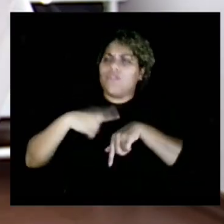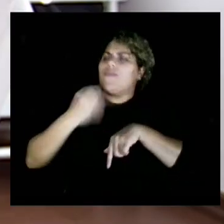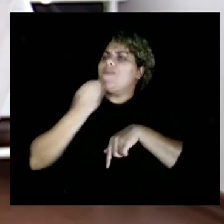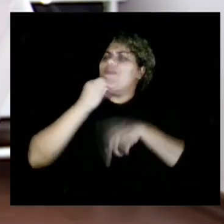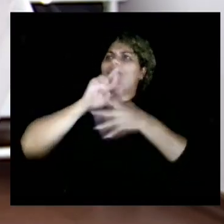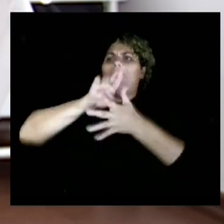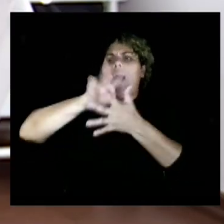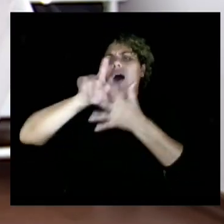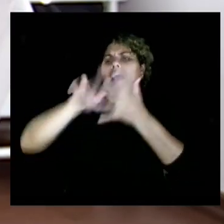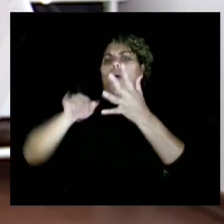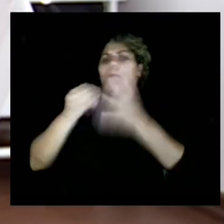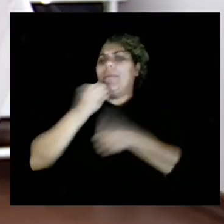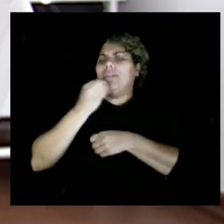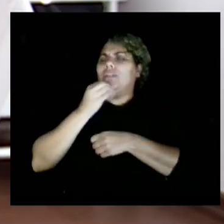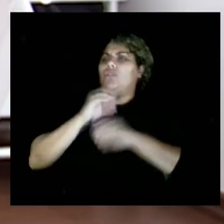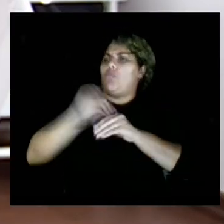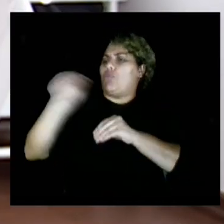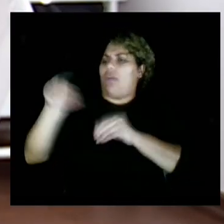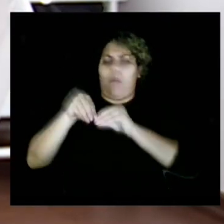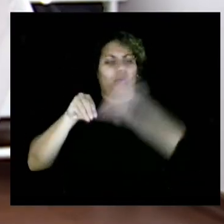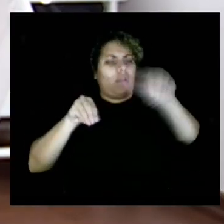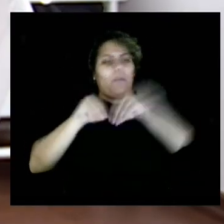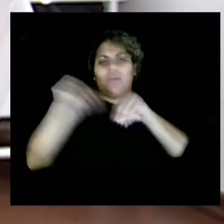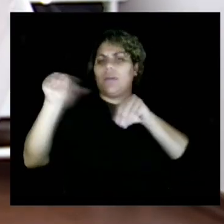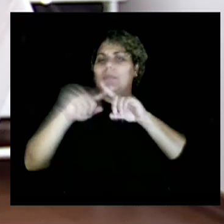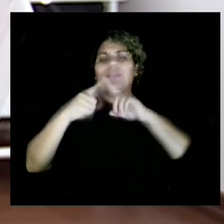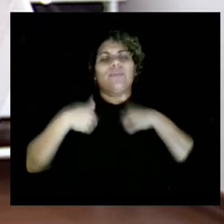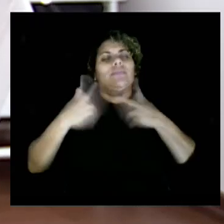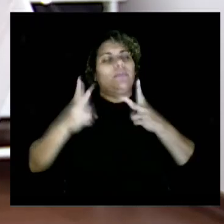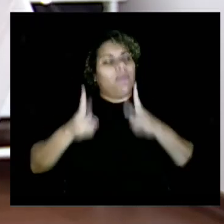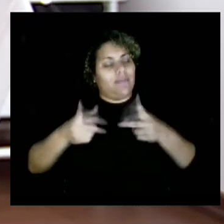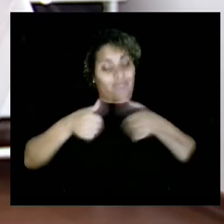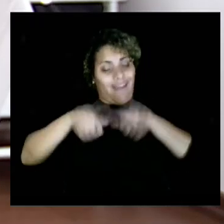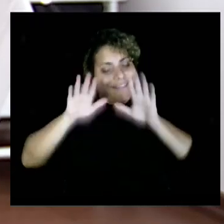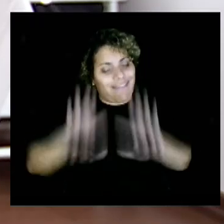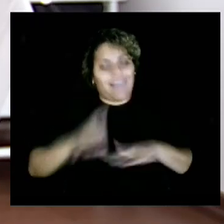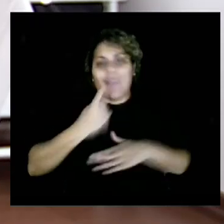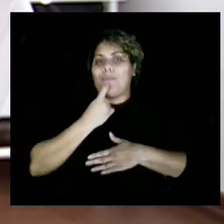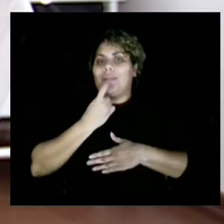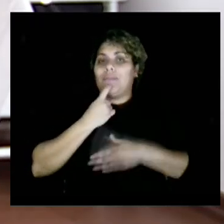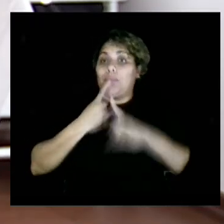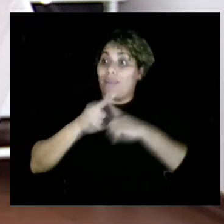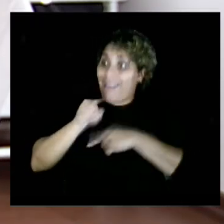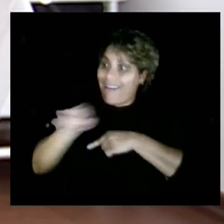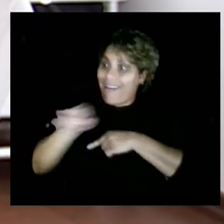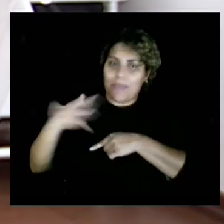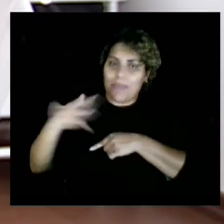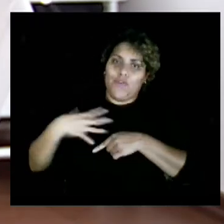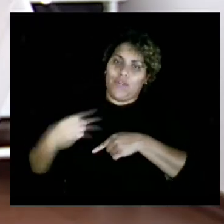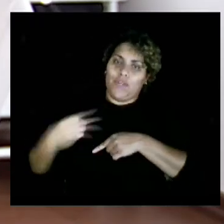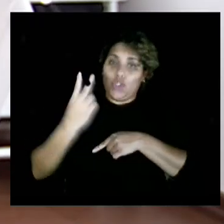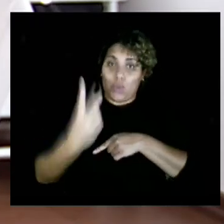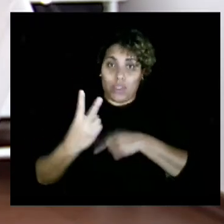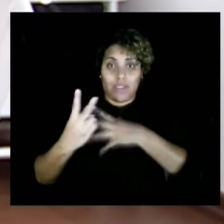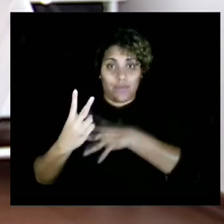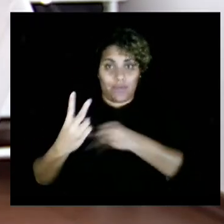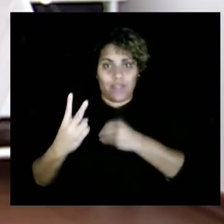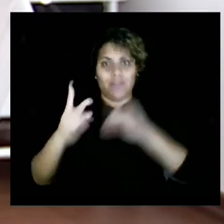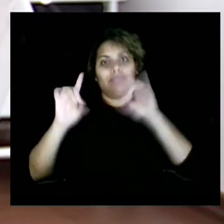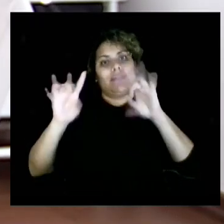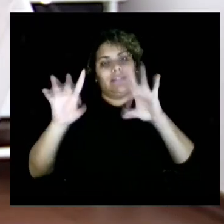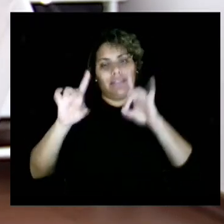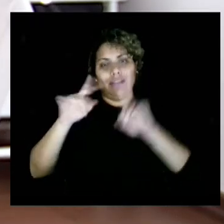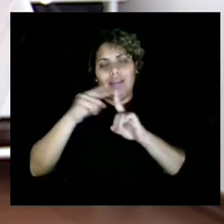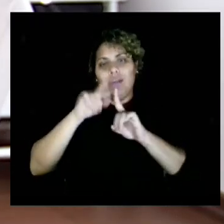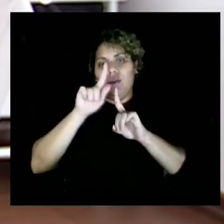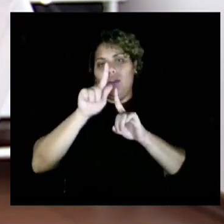muitos lugares, mas eu sempre quis ficar aqui por conta deles. 2 filhos especiais, né? O Guilherme é autista, o outro tem